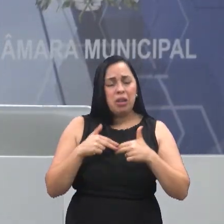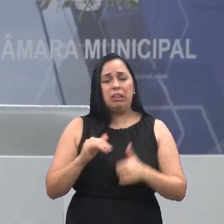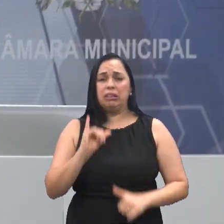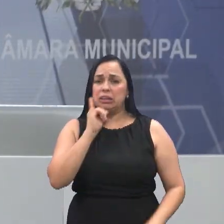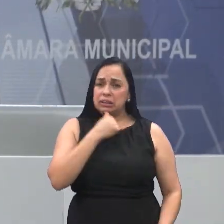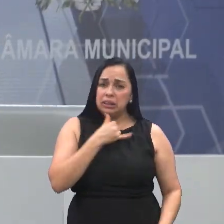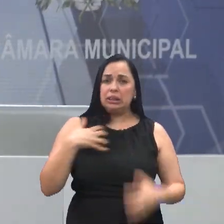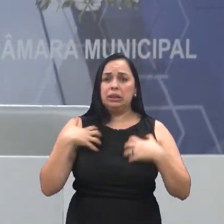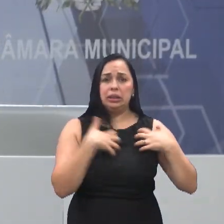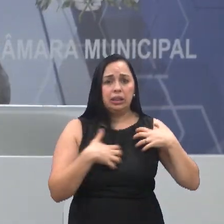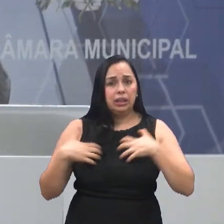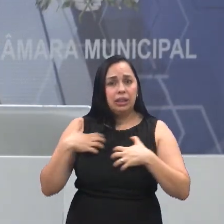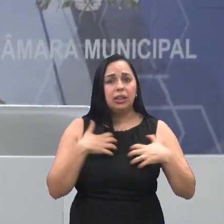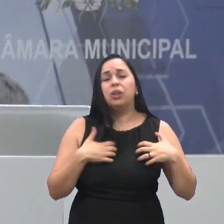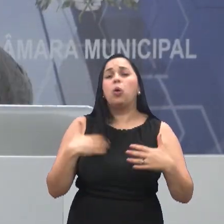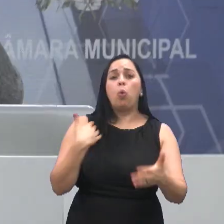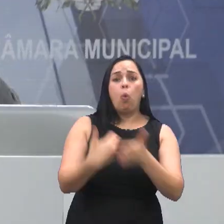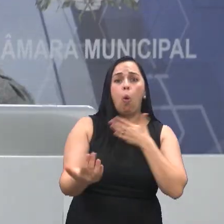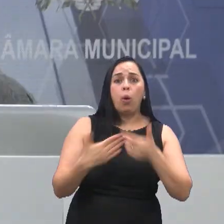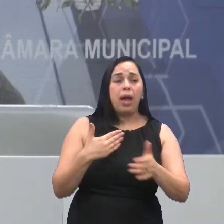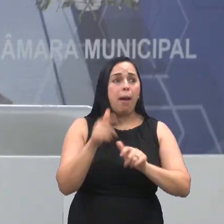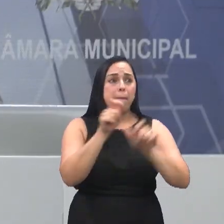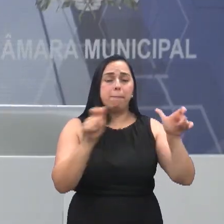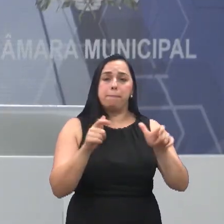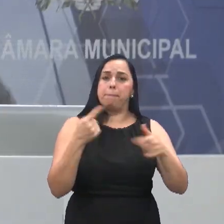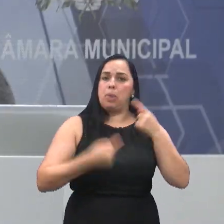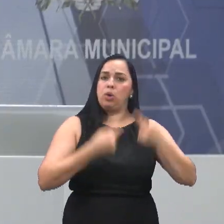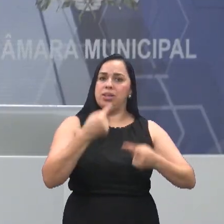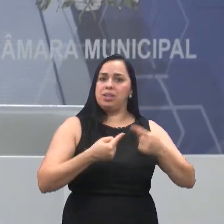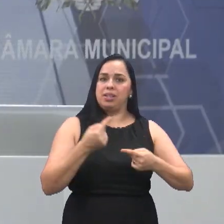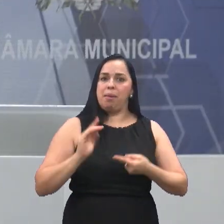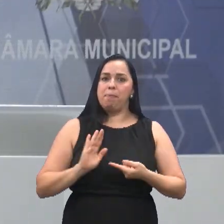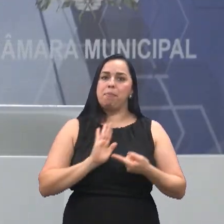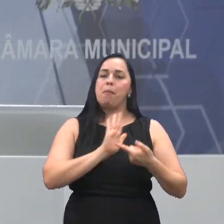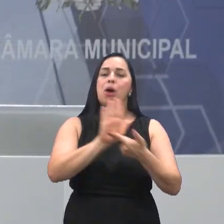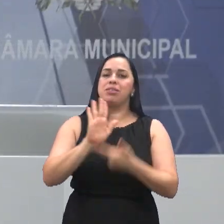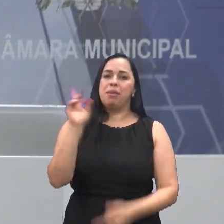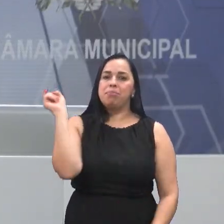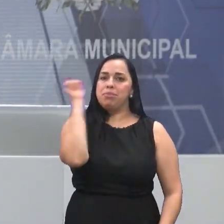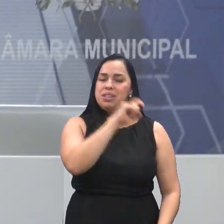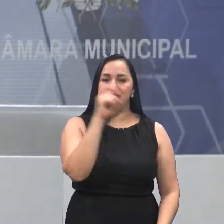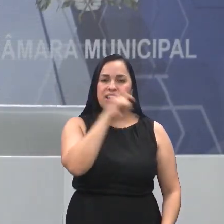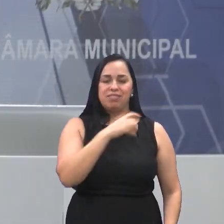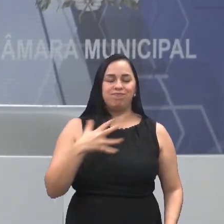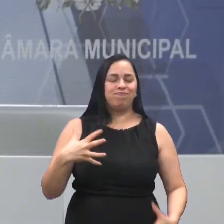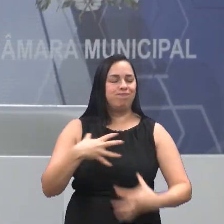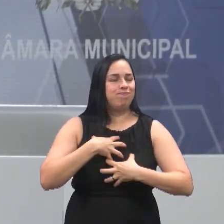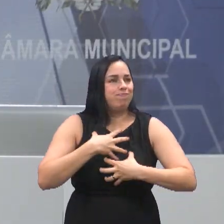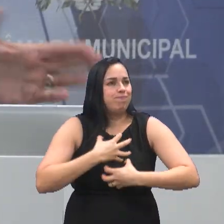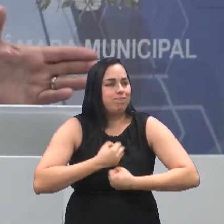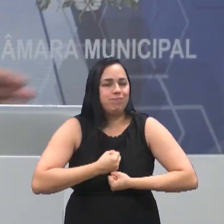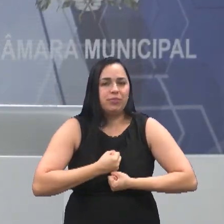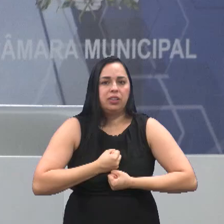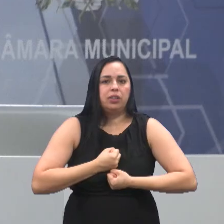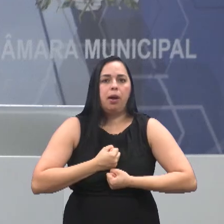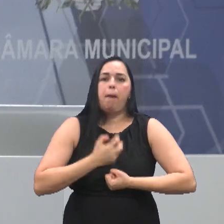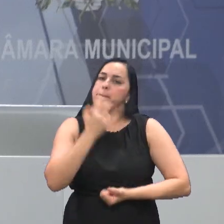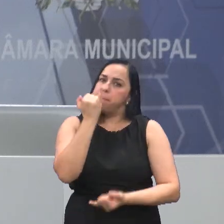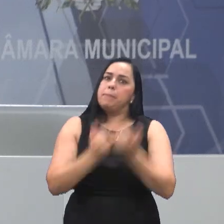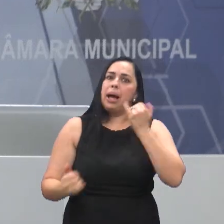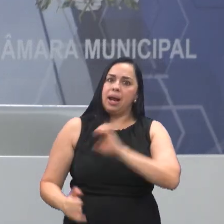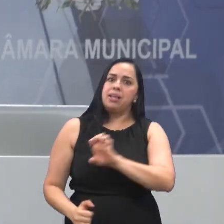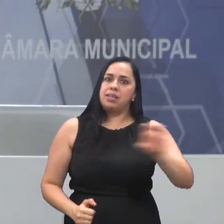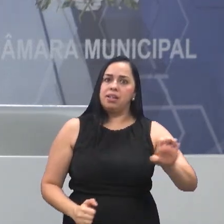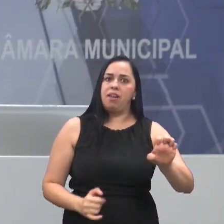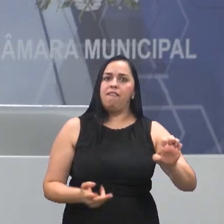Vossa Excelência, mas em qualquer político que tergiversa com a verdade. Isto, para mim, é uma política de esquerda. Conta meia verdade,